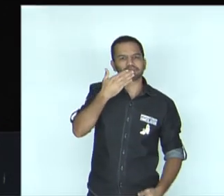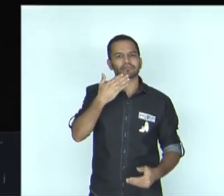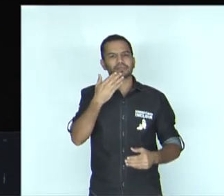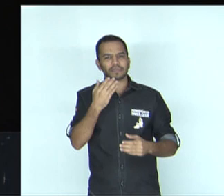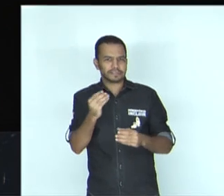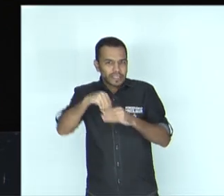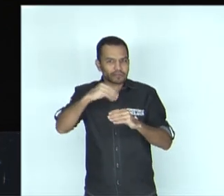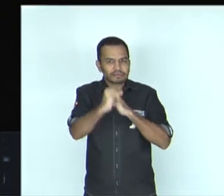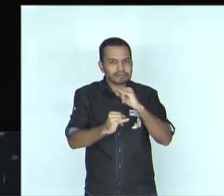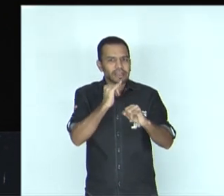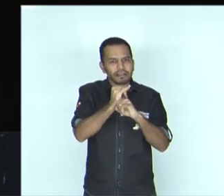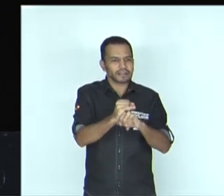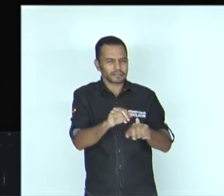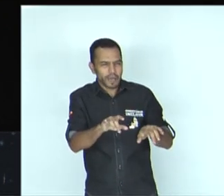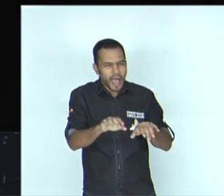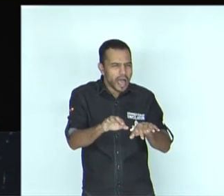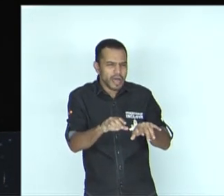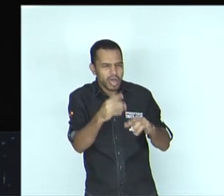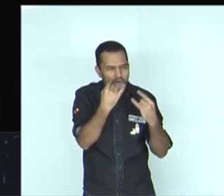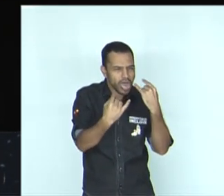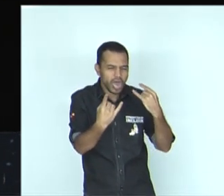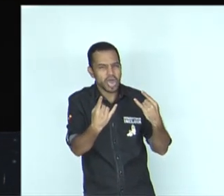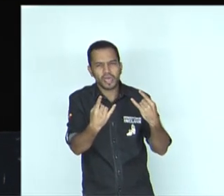internet, a pornografia,